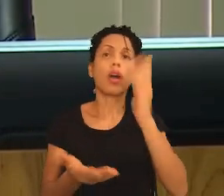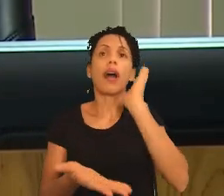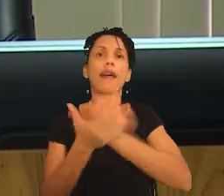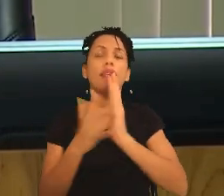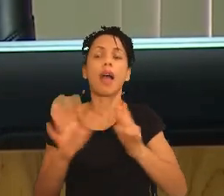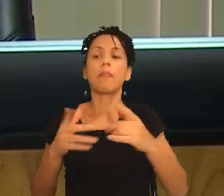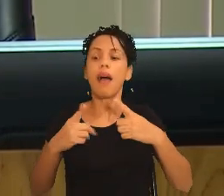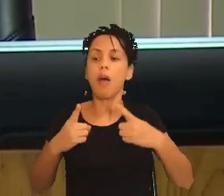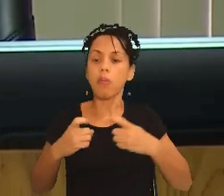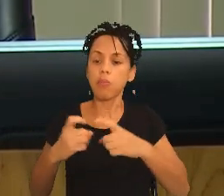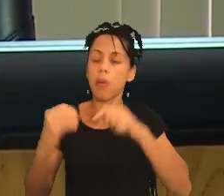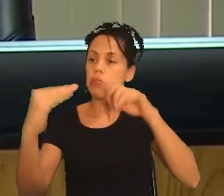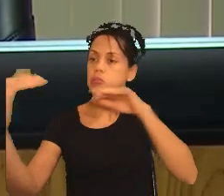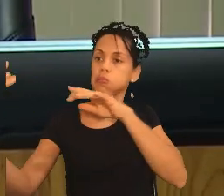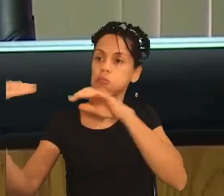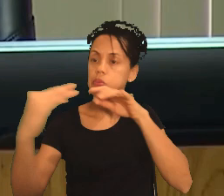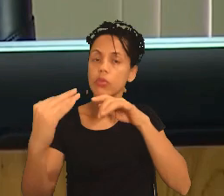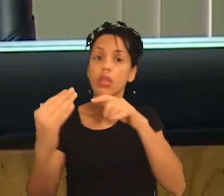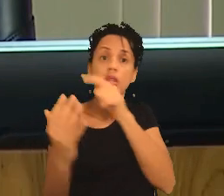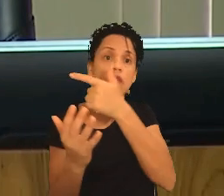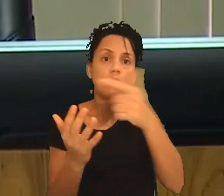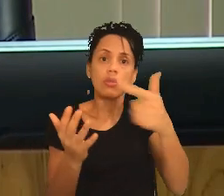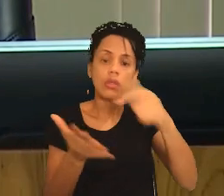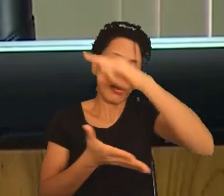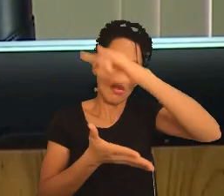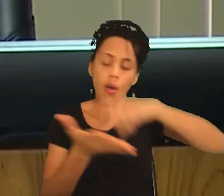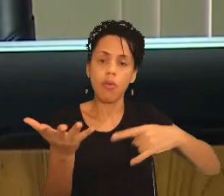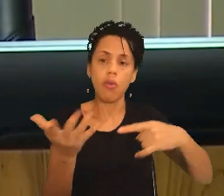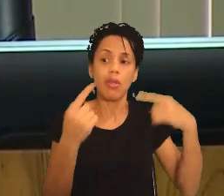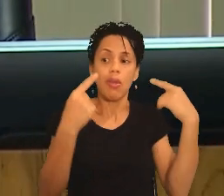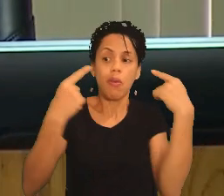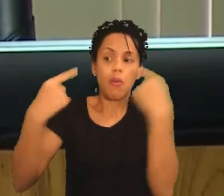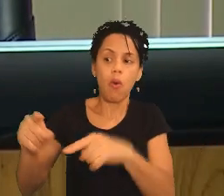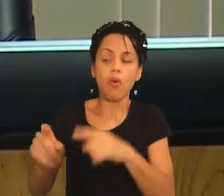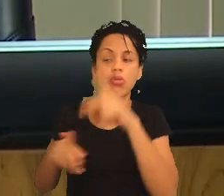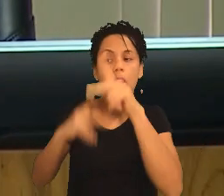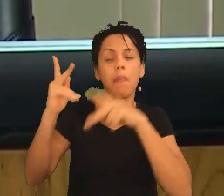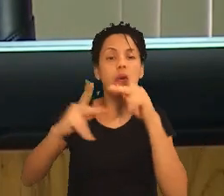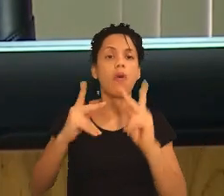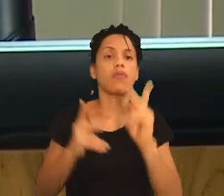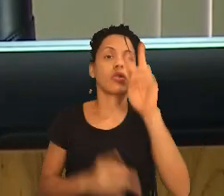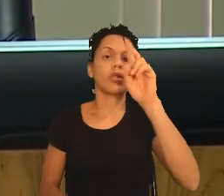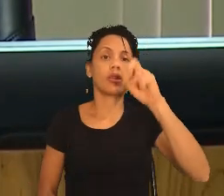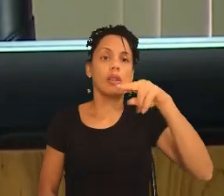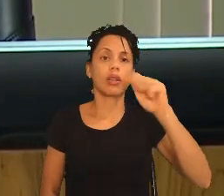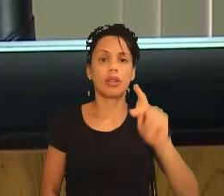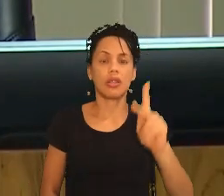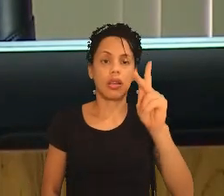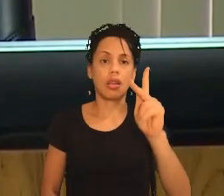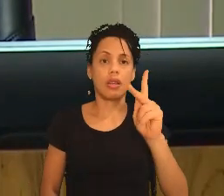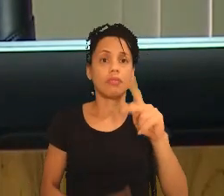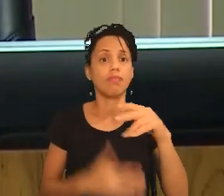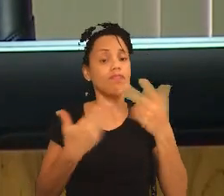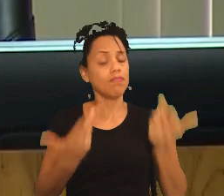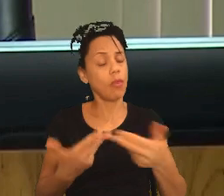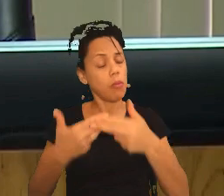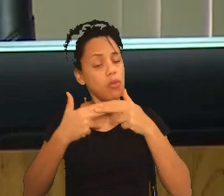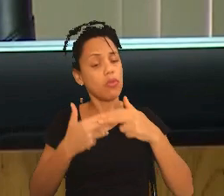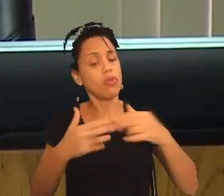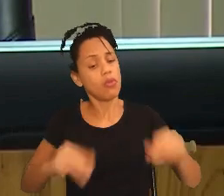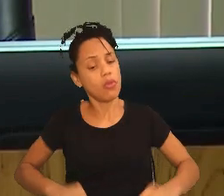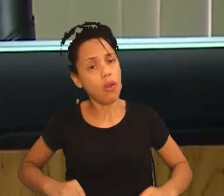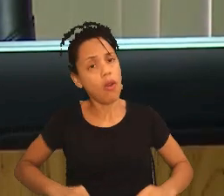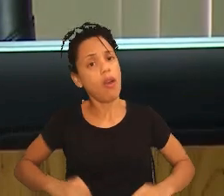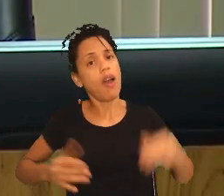Mas foi uma declaração ao nosso povo que não teve fim, né? Dom João VI declarou guerra, mas não teve nenhum documento falando, ó, vamos dar fim a essa